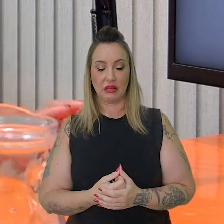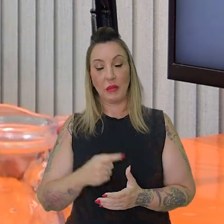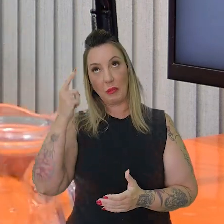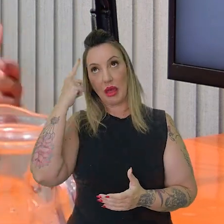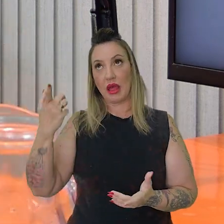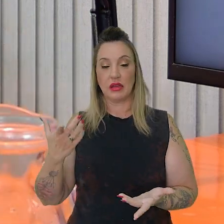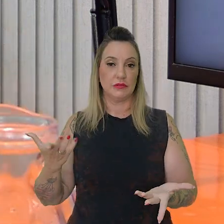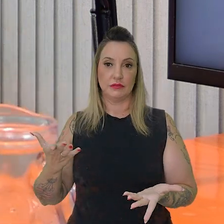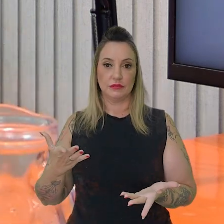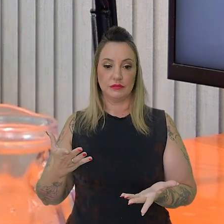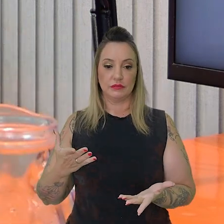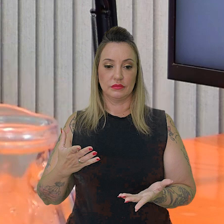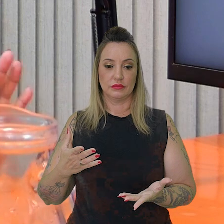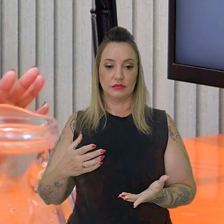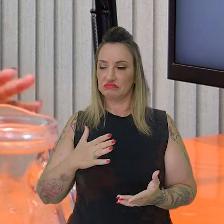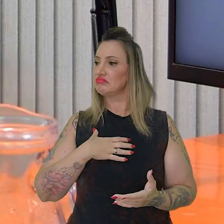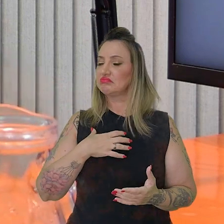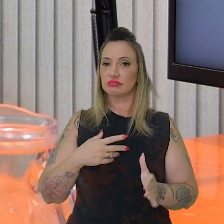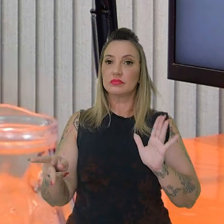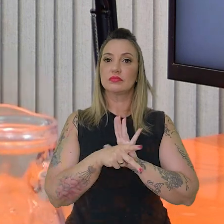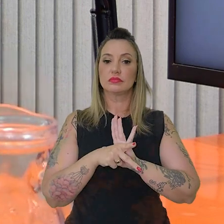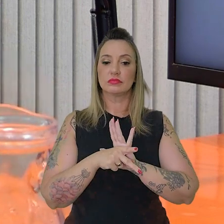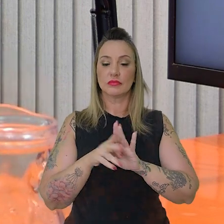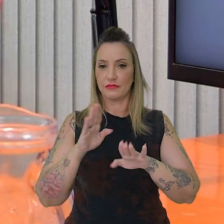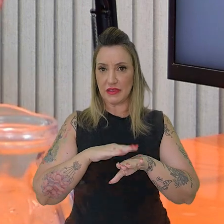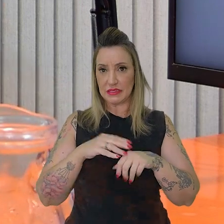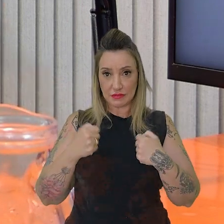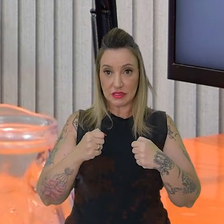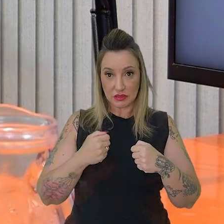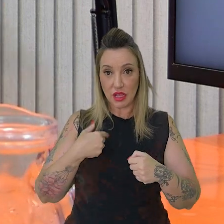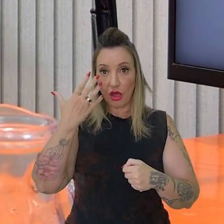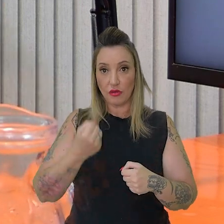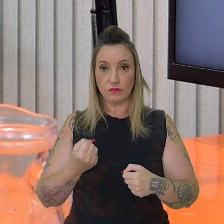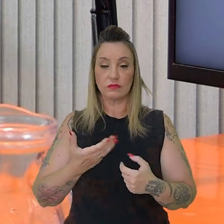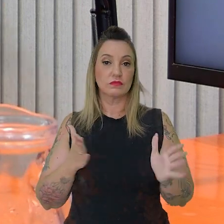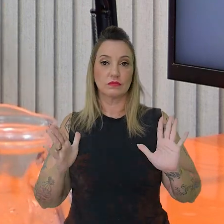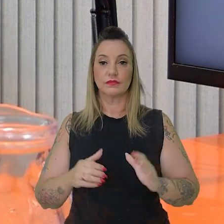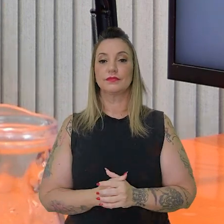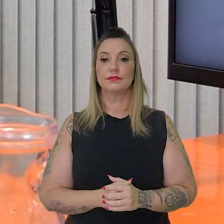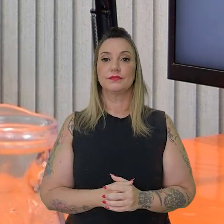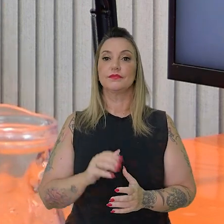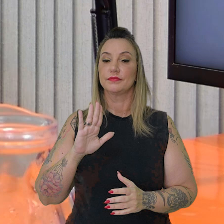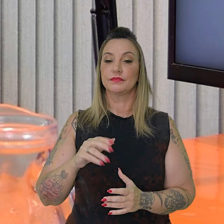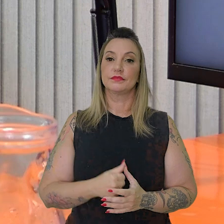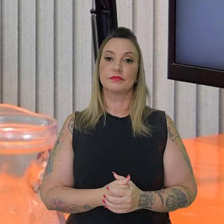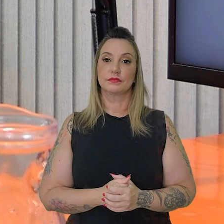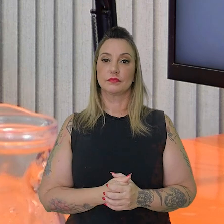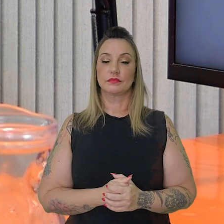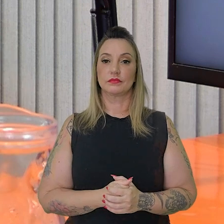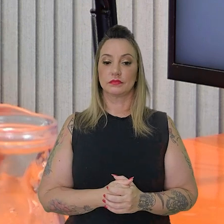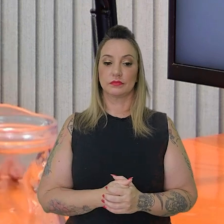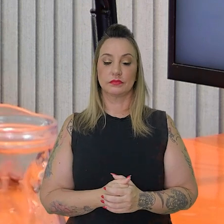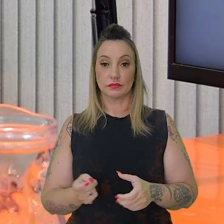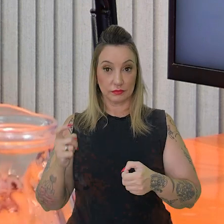racionalizar sempre fui muito intuitiva bora fazer bora fazer que legal mas aí